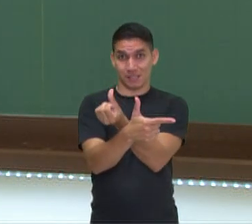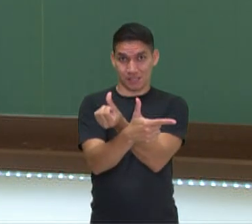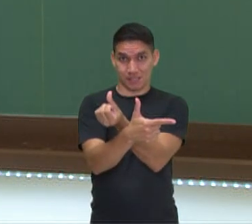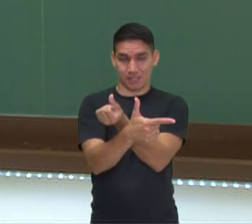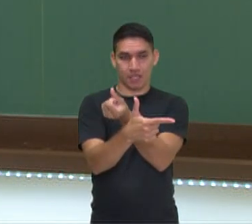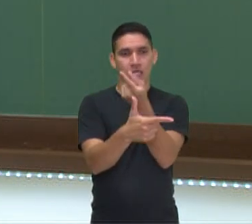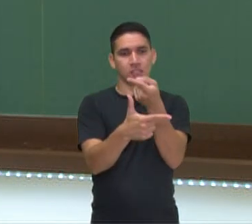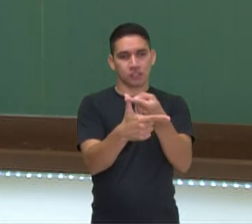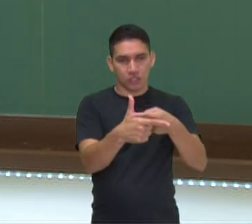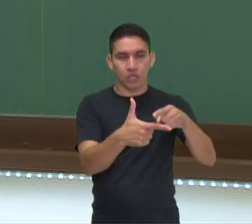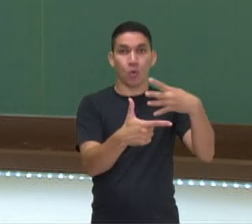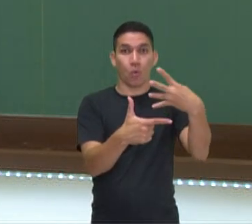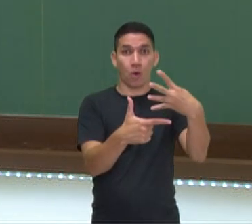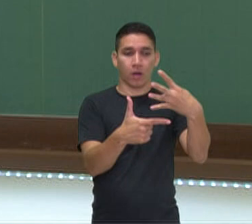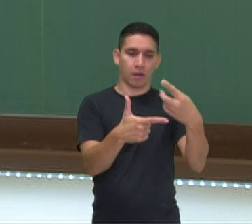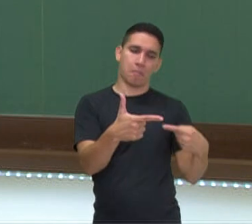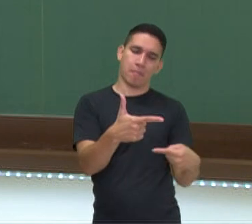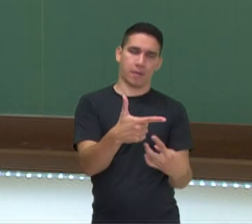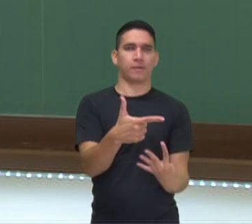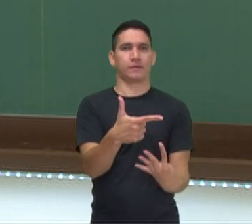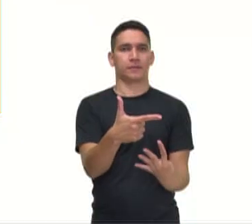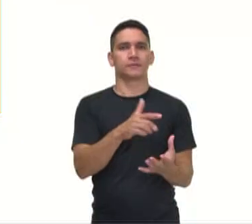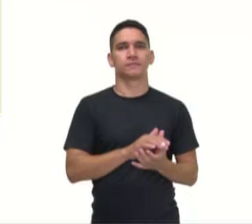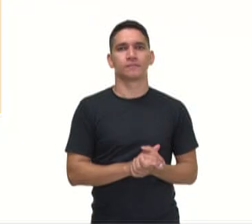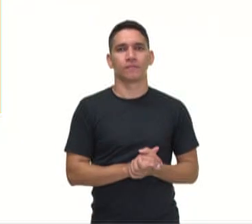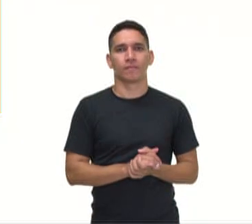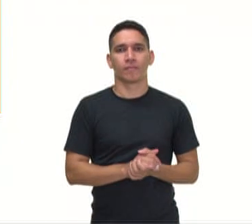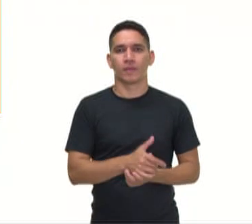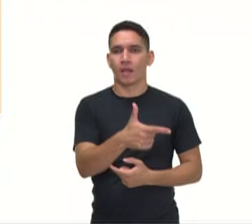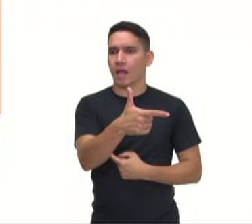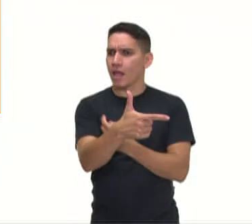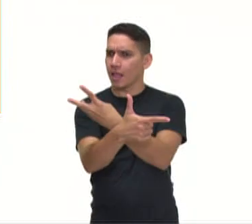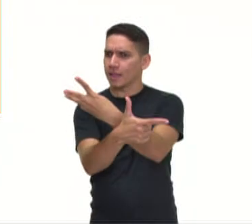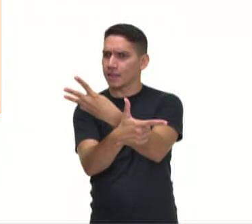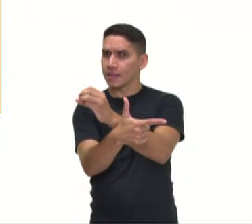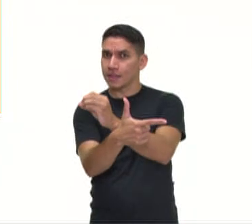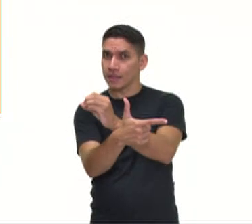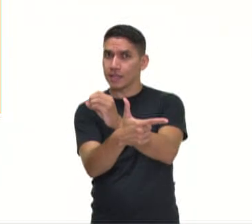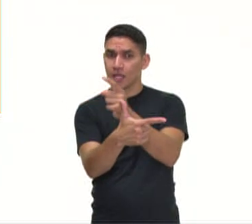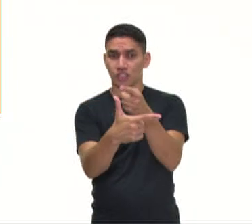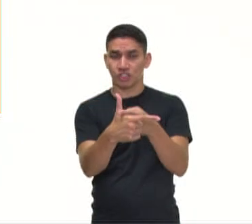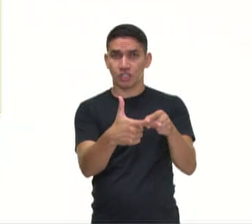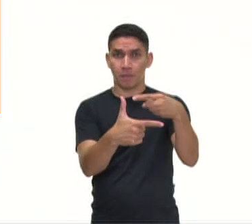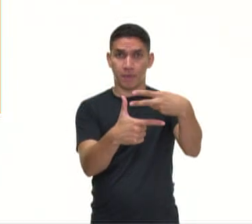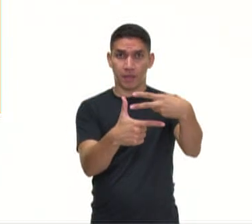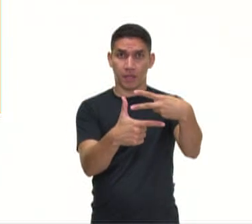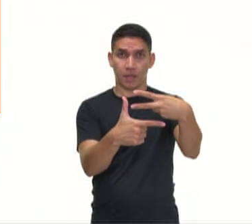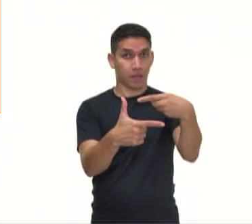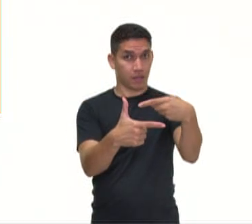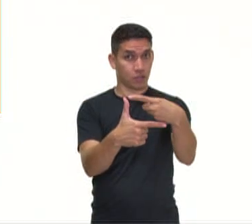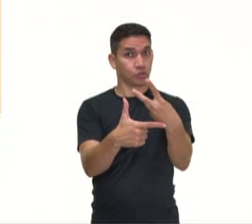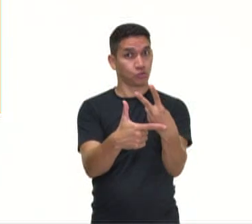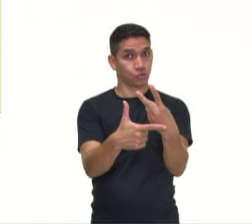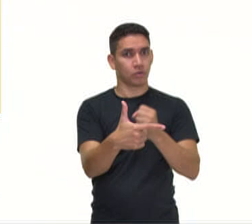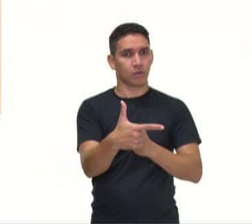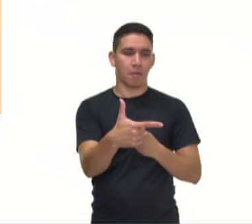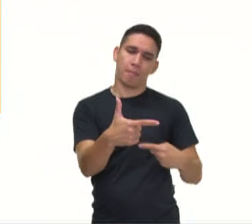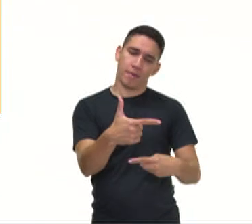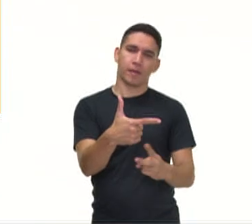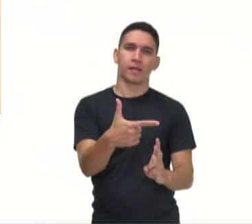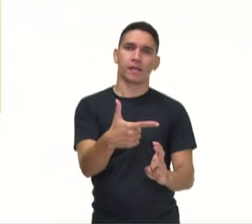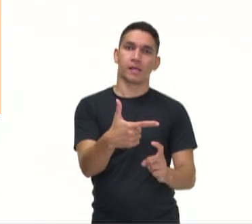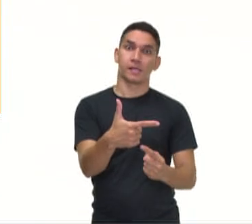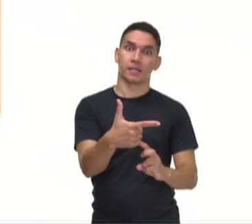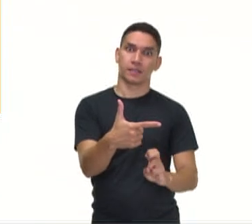por 4, menos 4. 30 dividido por menos 2, menos 15. O que é que nós vamos fazer